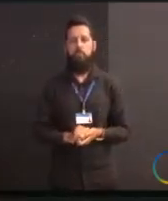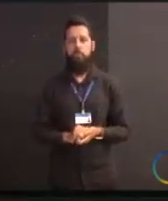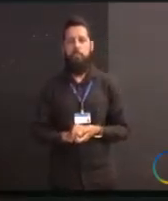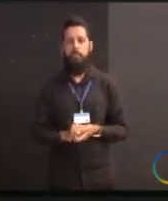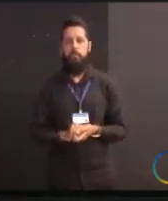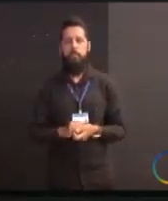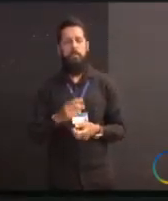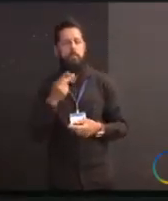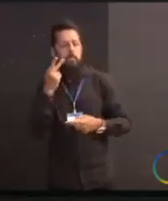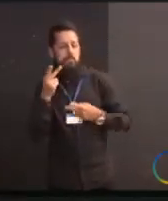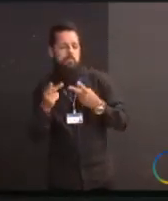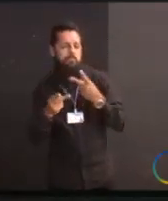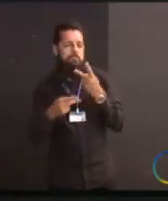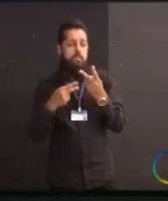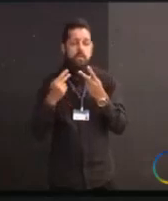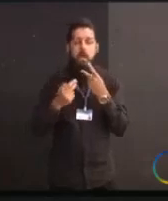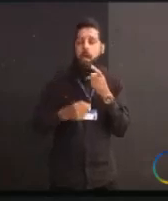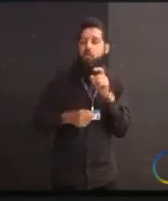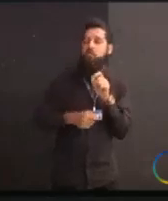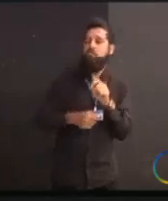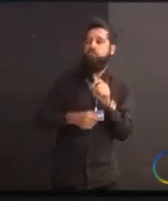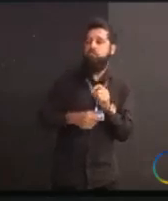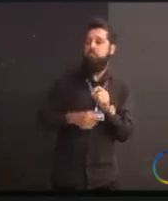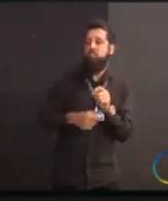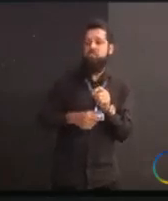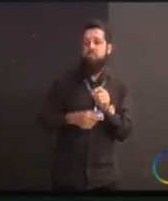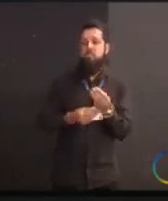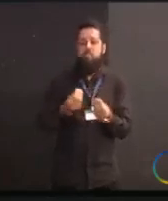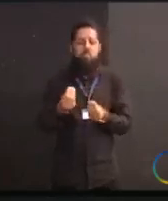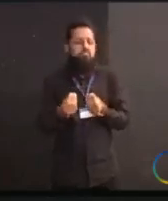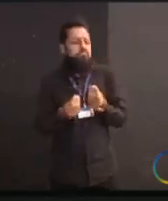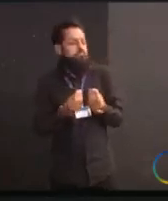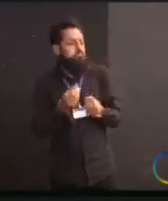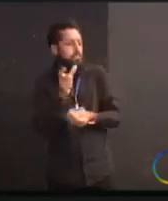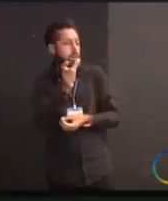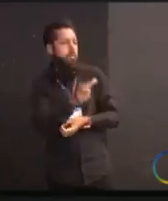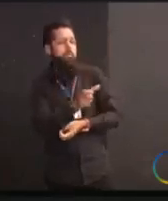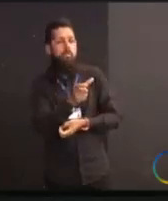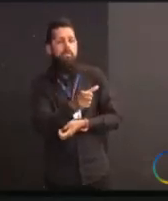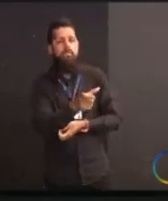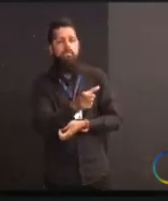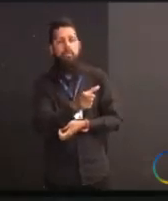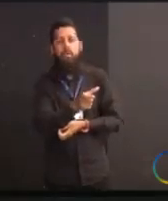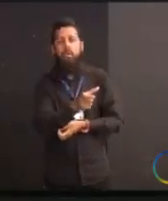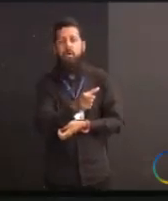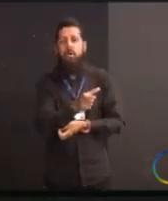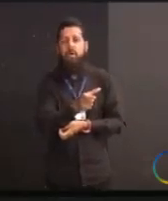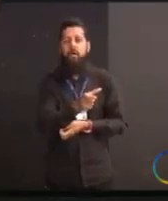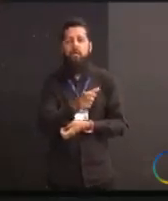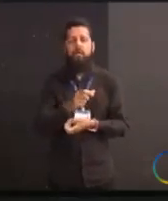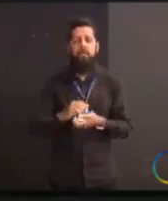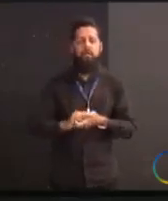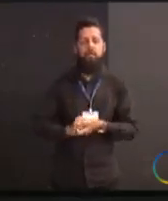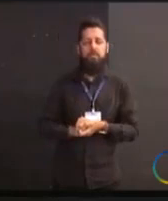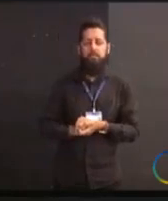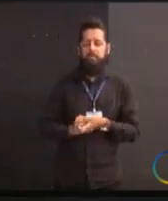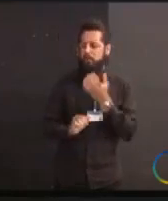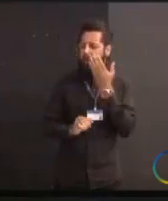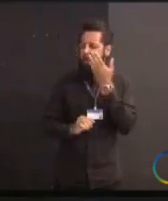Falar com quem? Desabafar com quem? Aquele menino maluquinho.